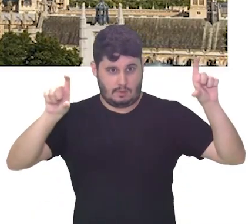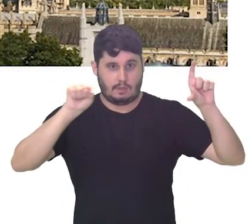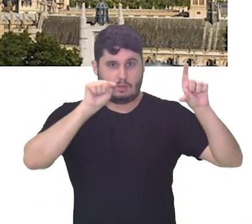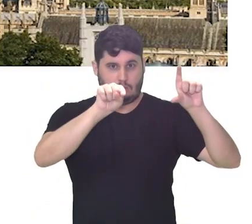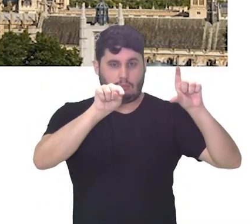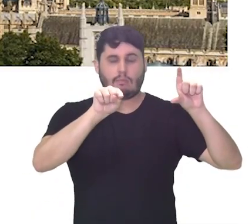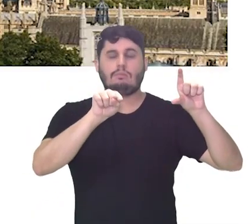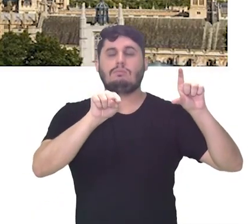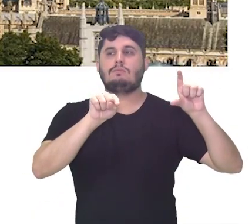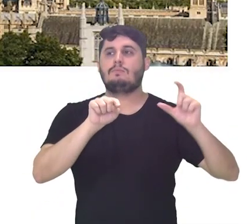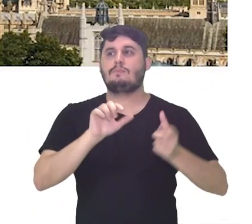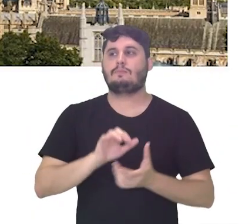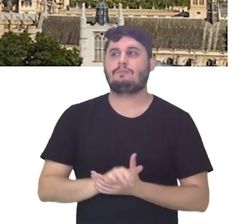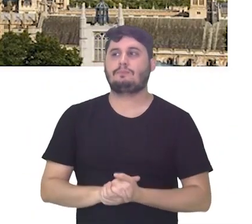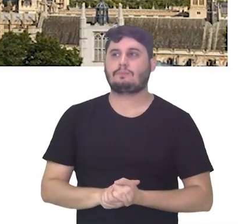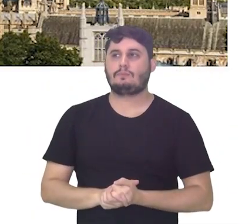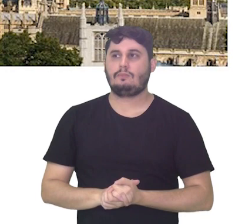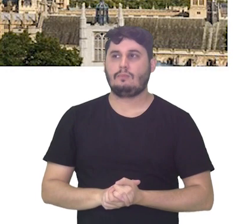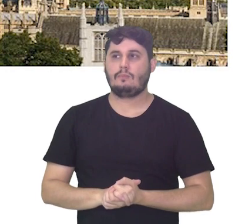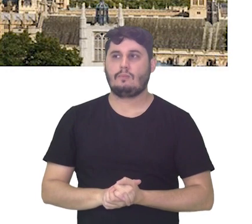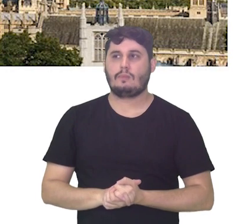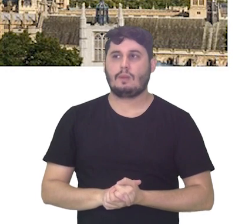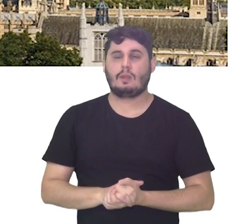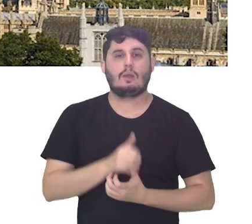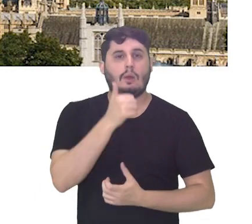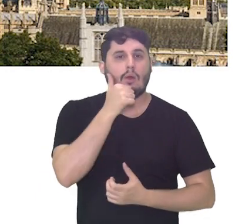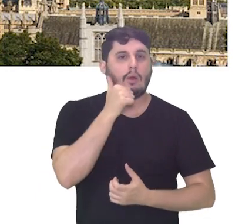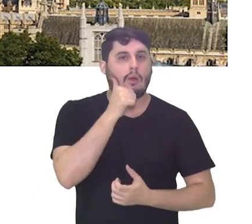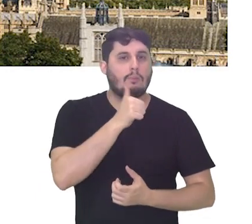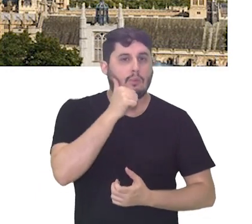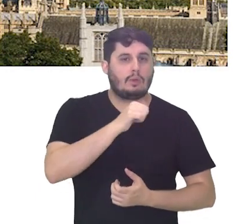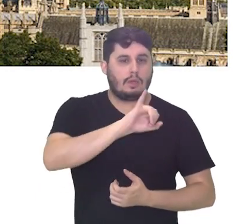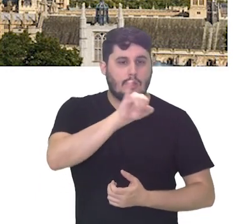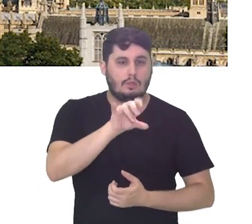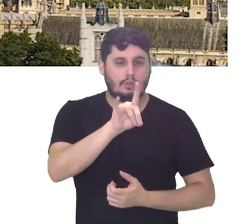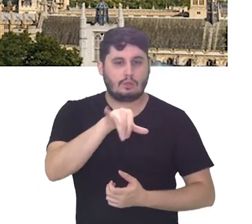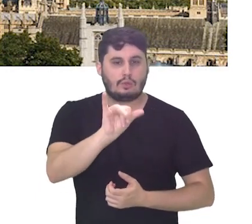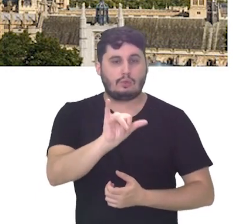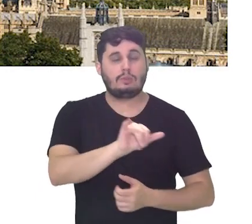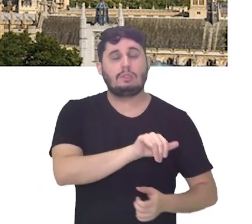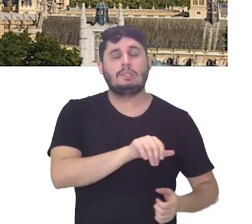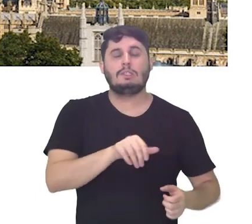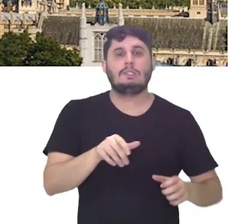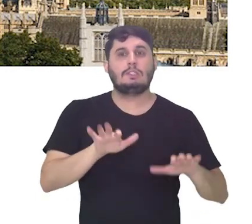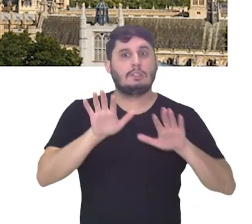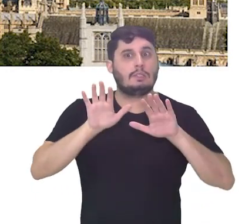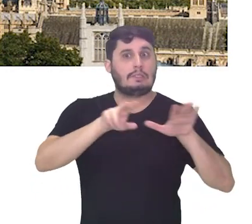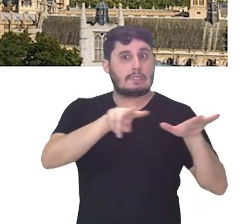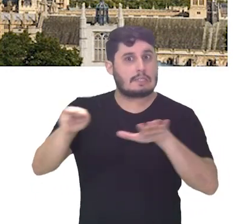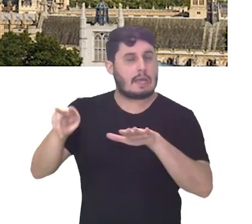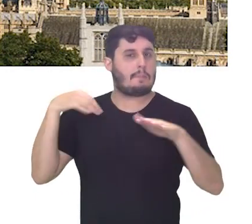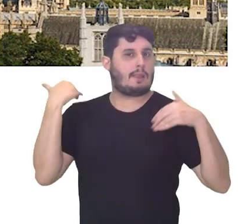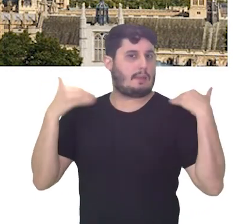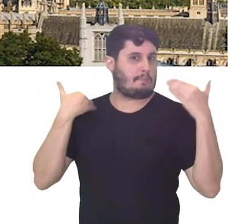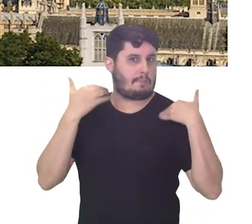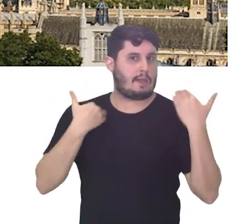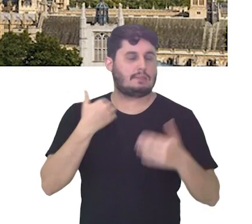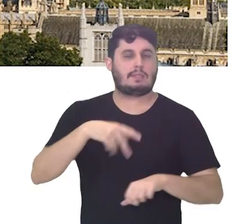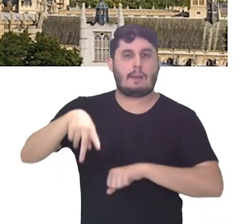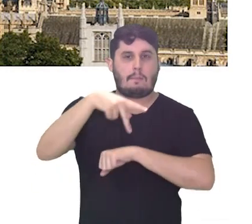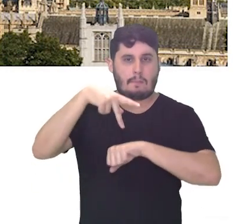Partindo para a próxima alternativa, Judy foi passear uma semana em Londres e mandou um e-mail para a amiga